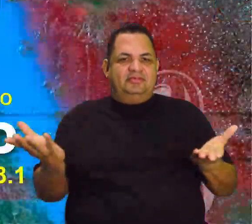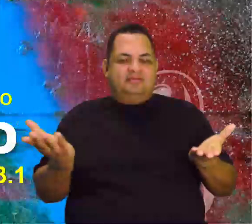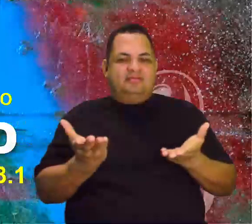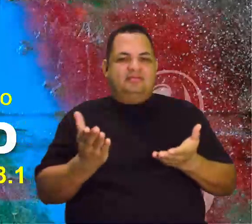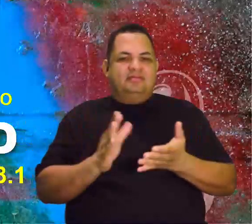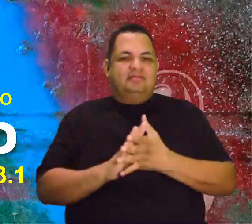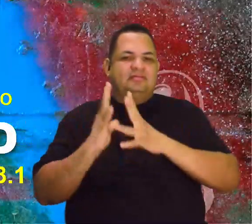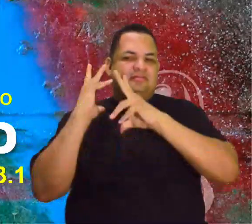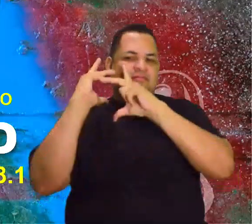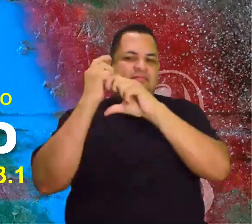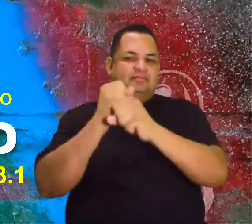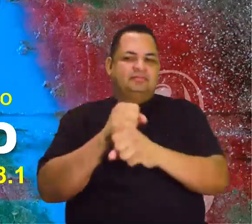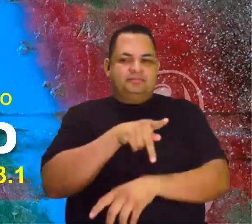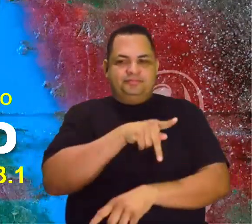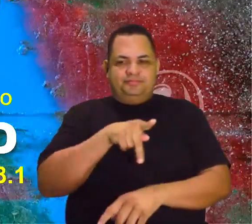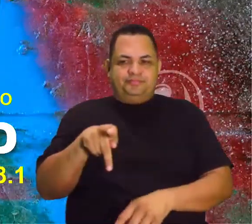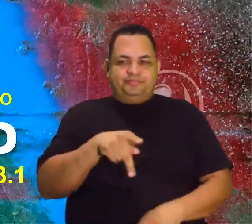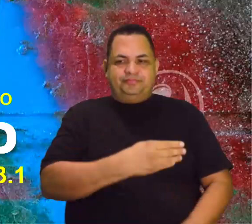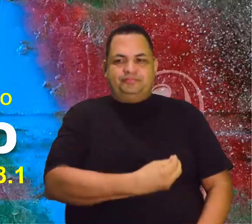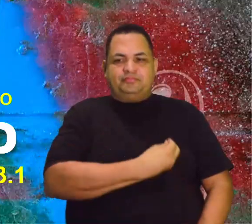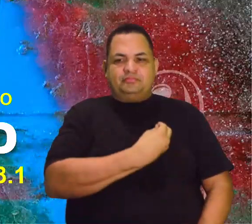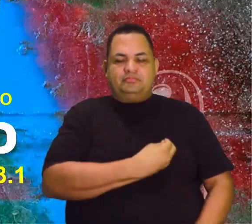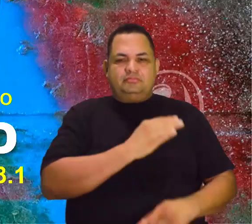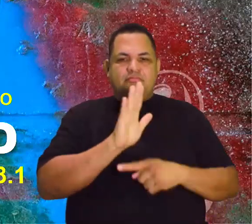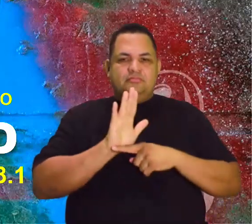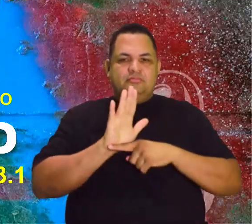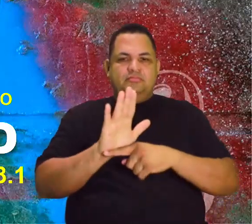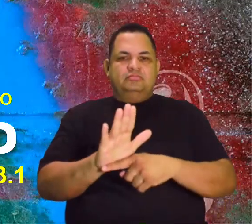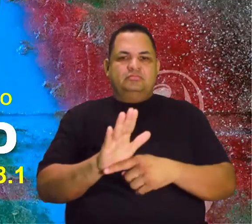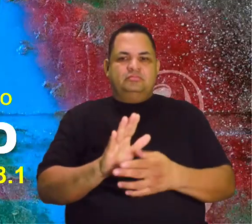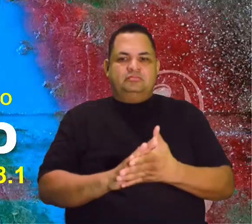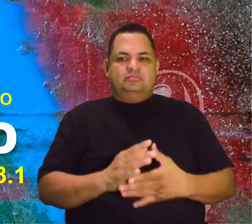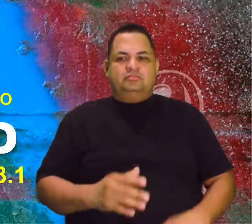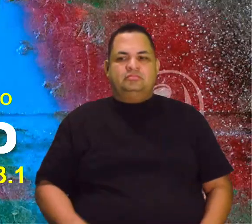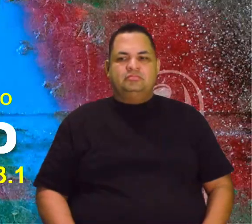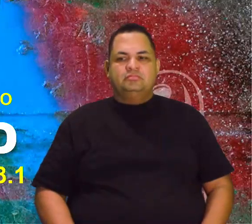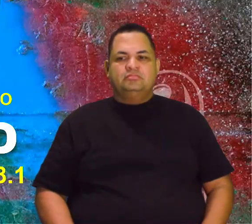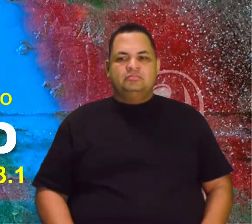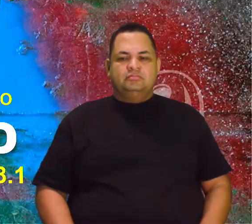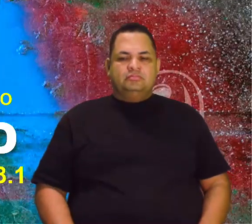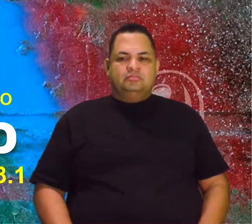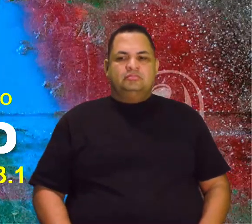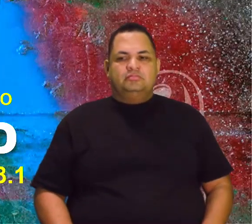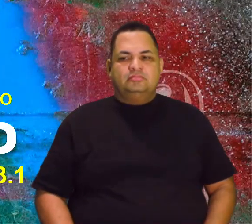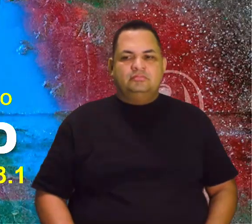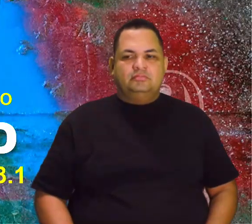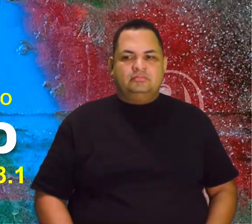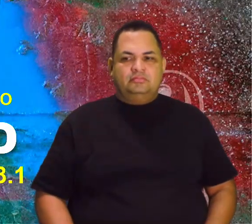Professor presencial, que vai estar aí auxiliando vocês. Então, estudante, vamos à